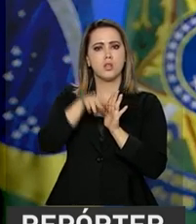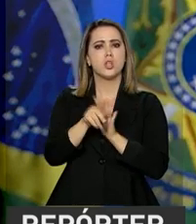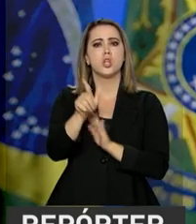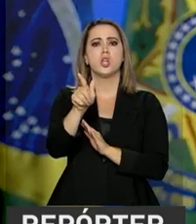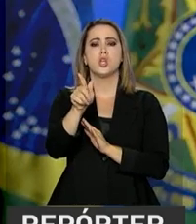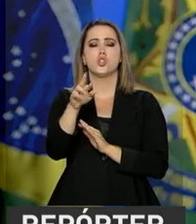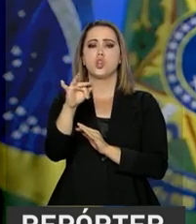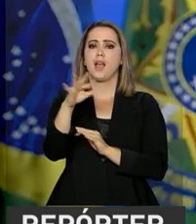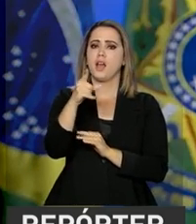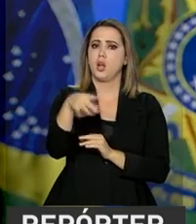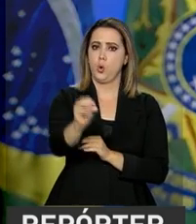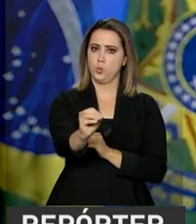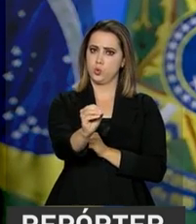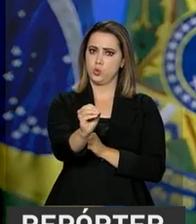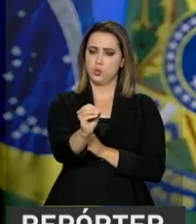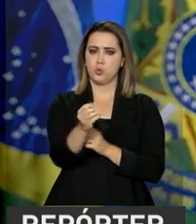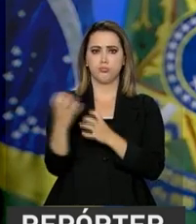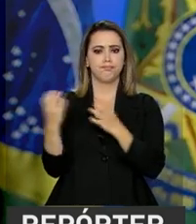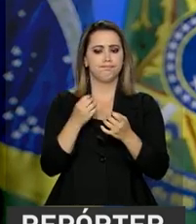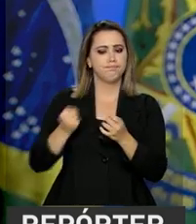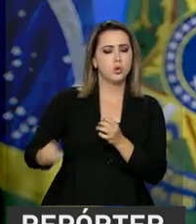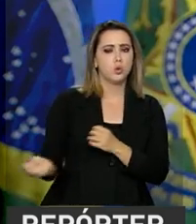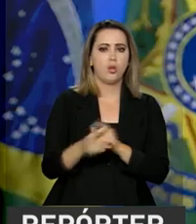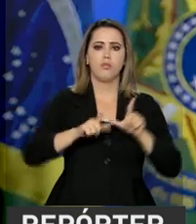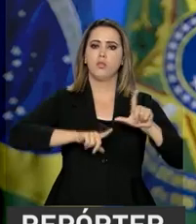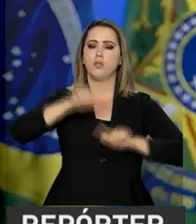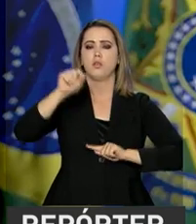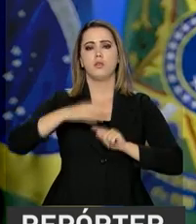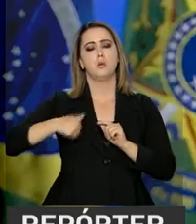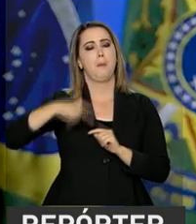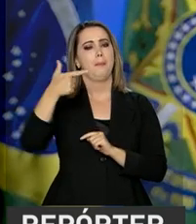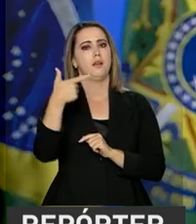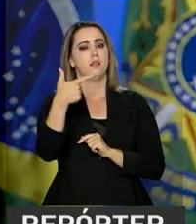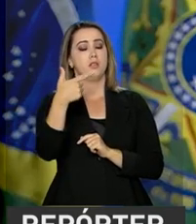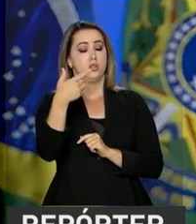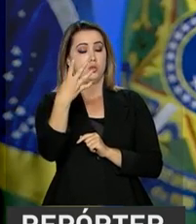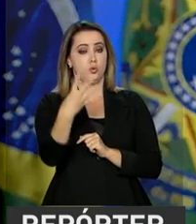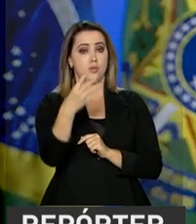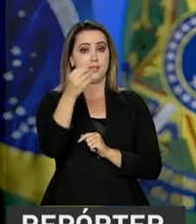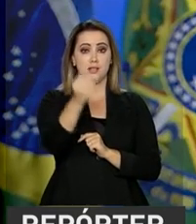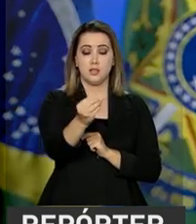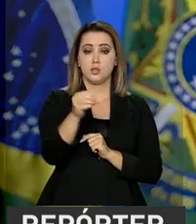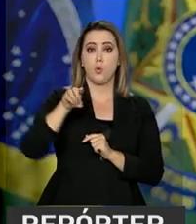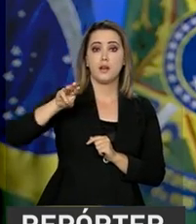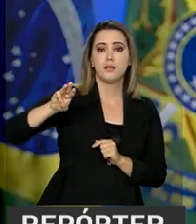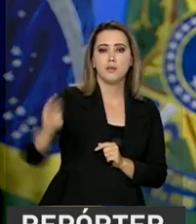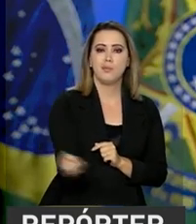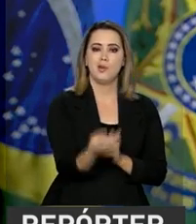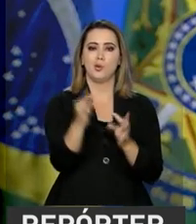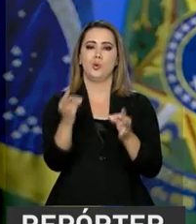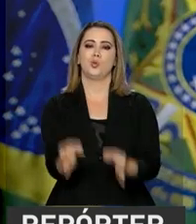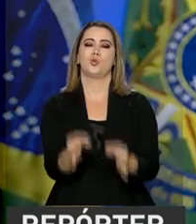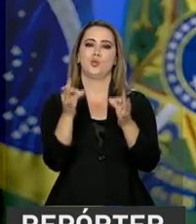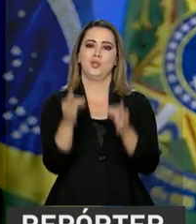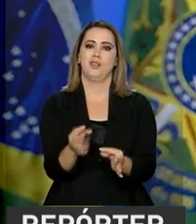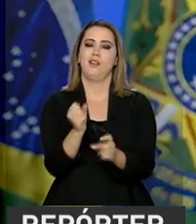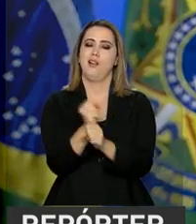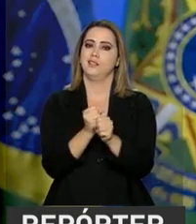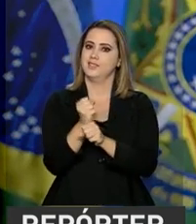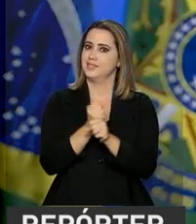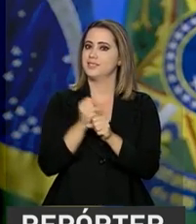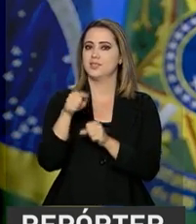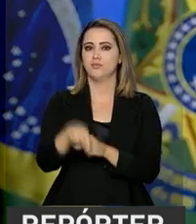recordes estima-se que chegará em 240 milhões de toneladas este ano com